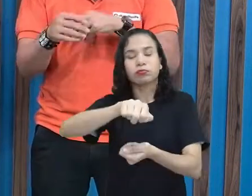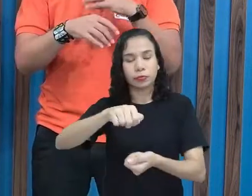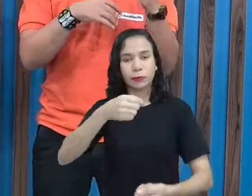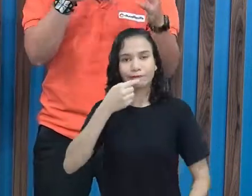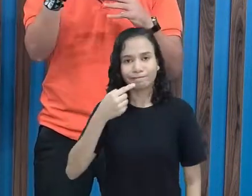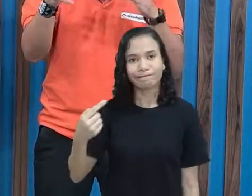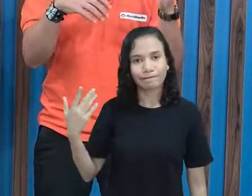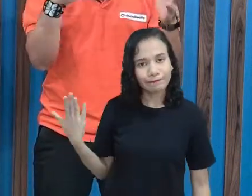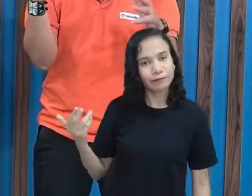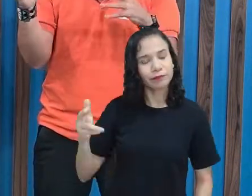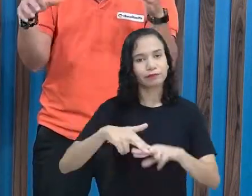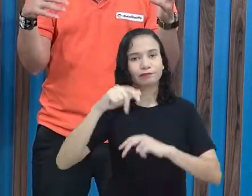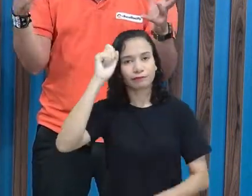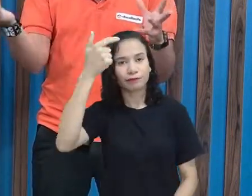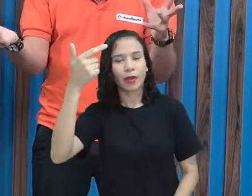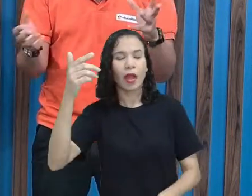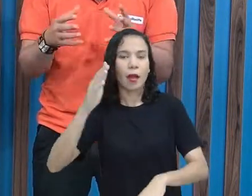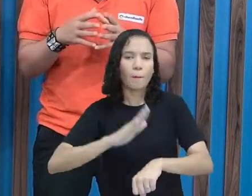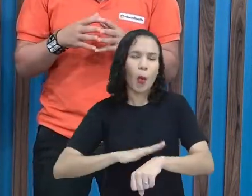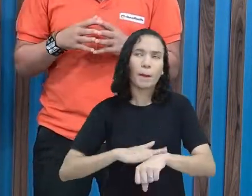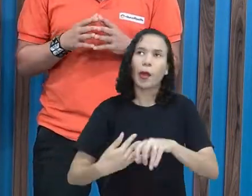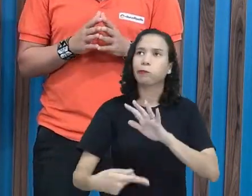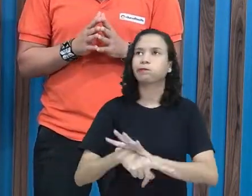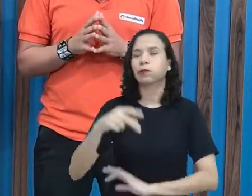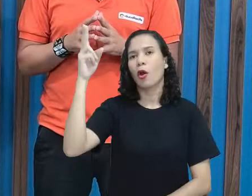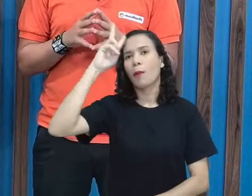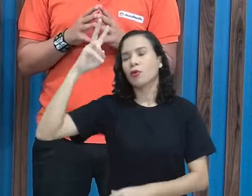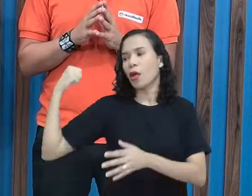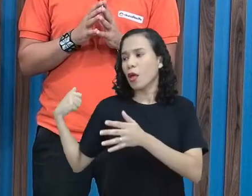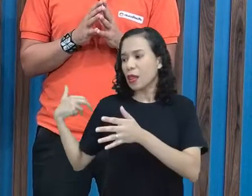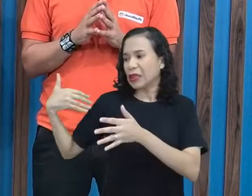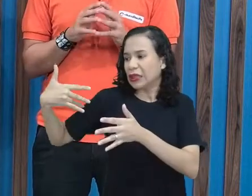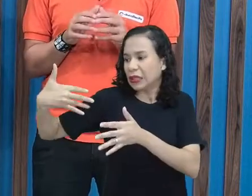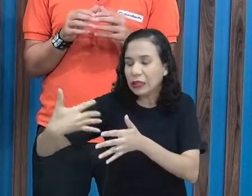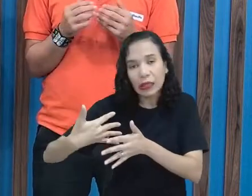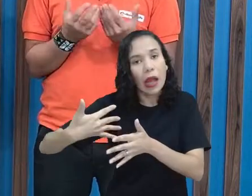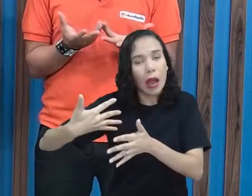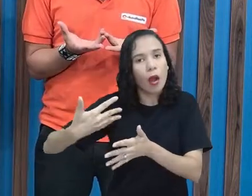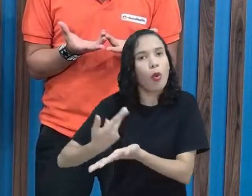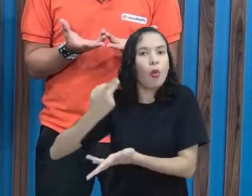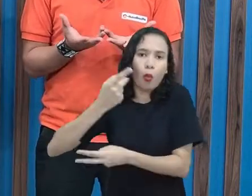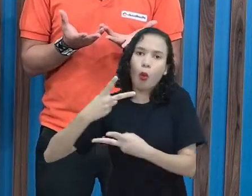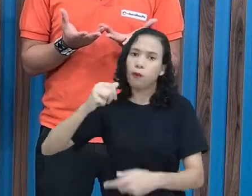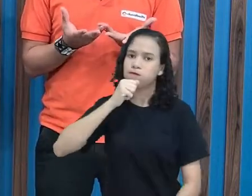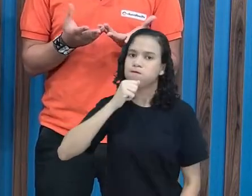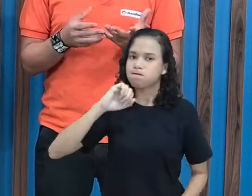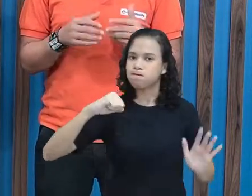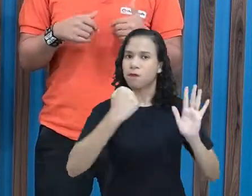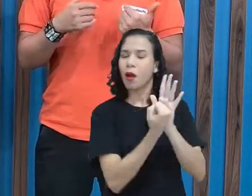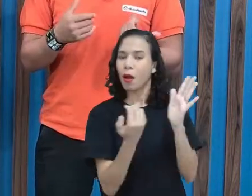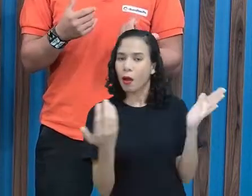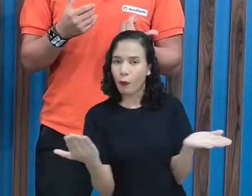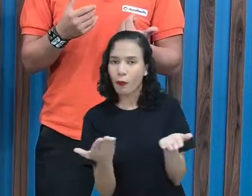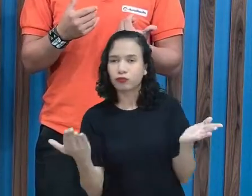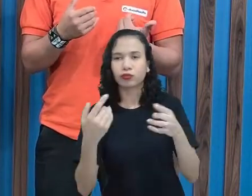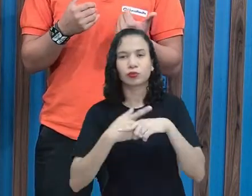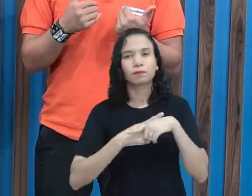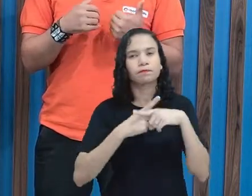humanidade. Então, obviamente, nos momentos históricos aconteceram coisas também que são lembradas até hoje, né?